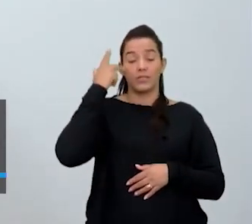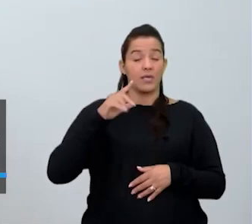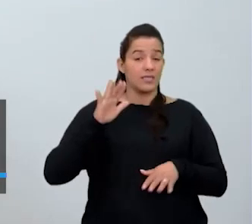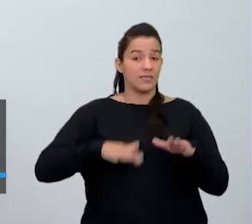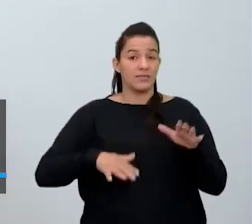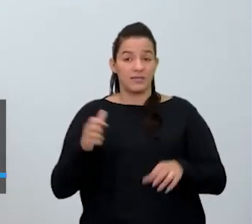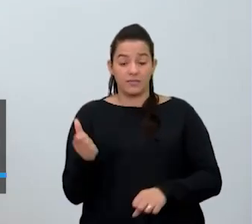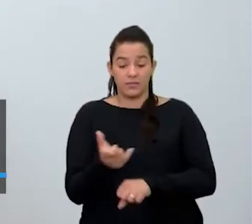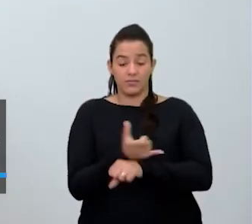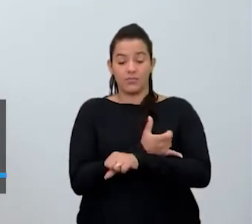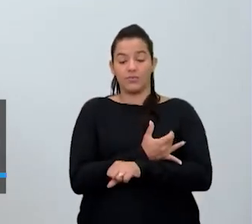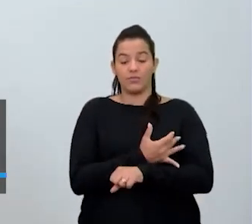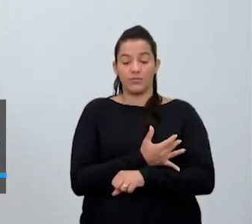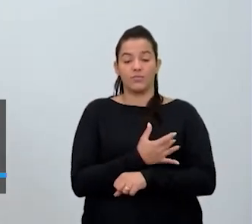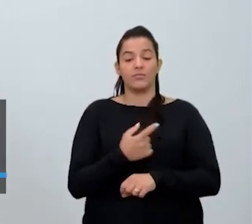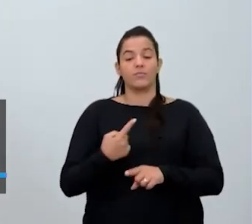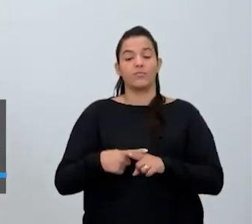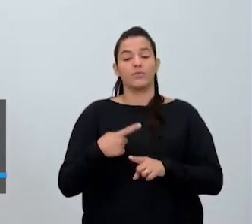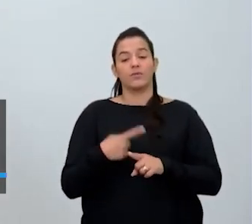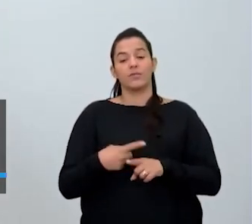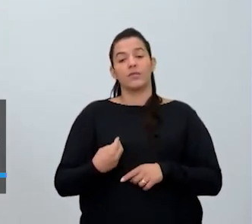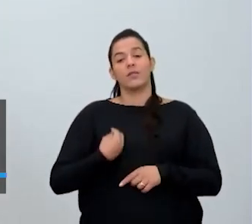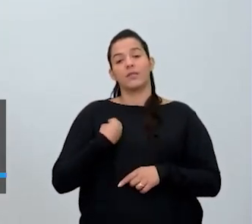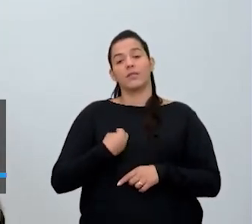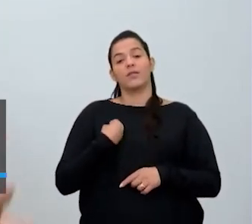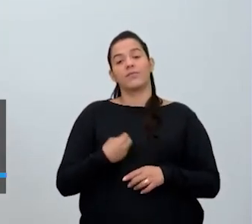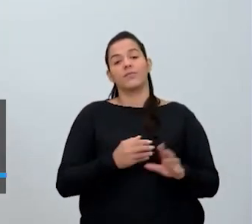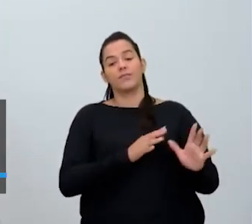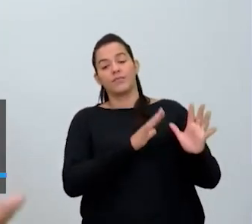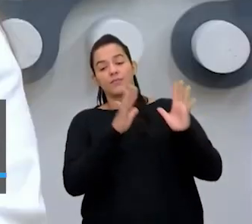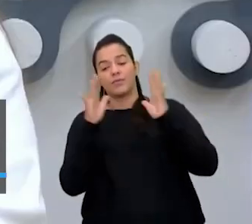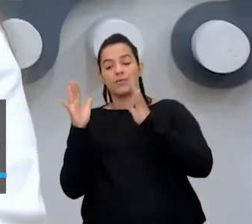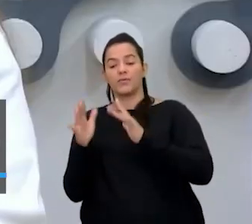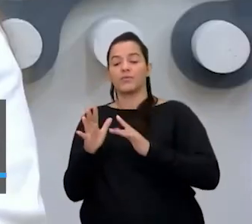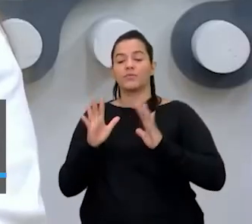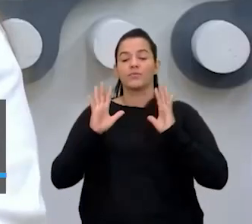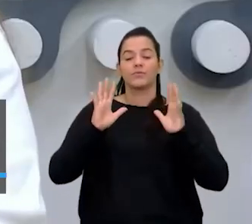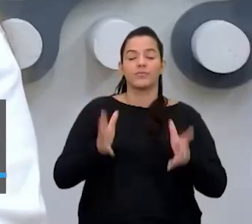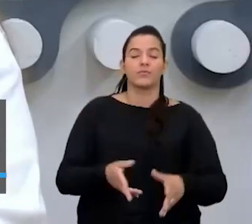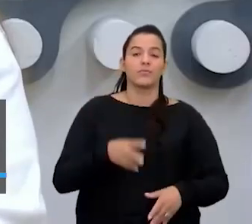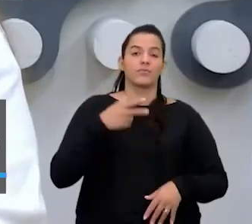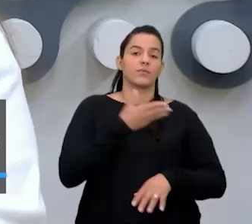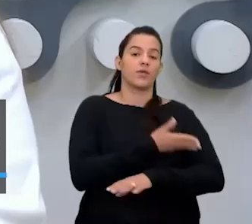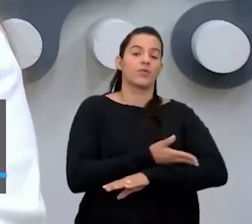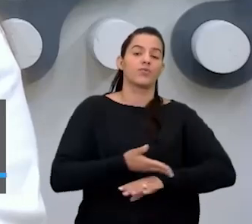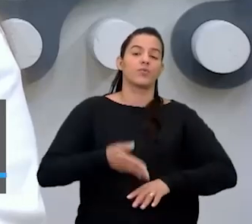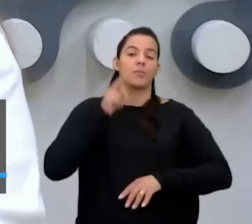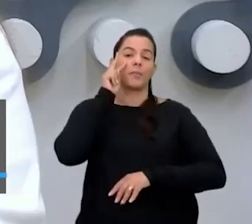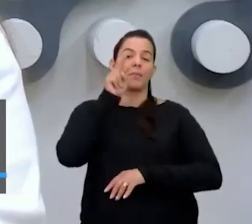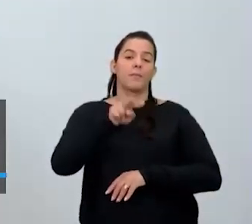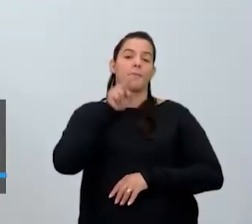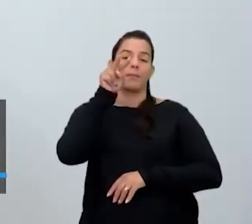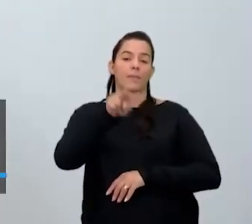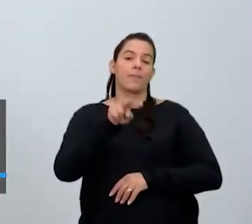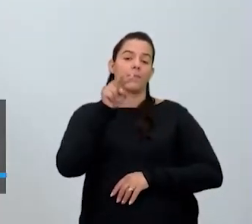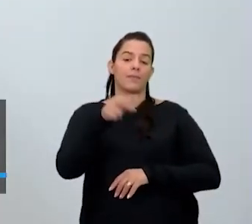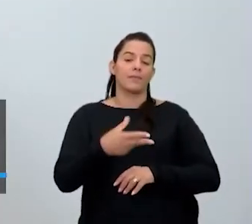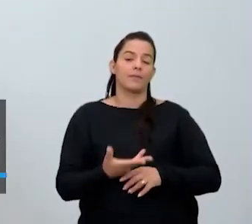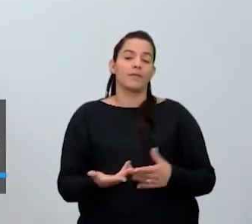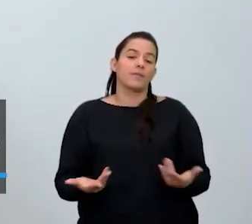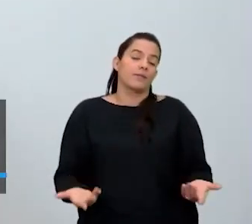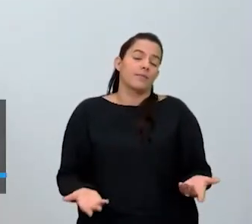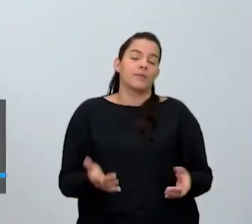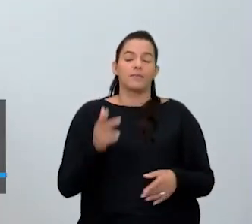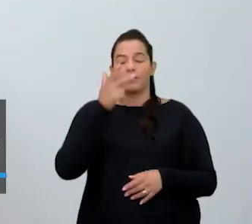isso, porque passa ao vivo na TV, já virou uma coisa meio, né? Muitas pessoas também não se